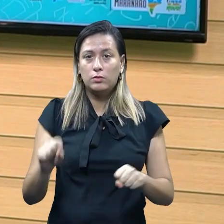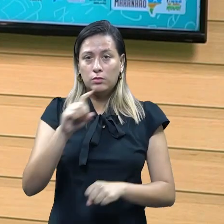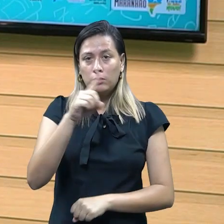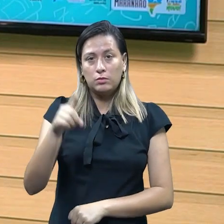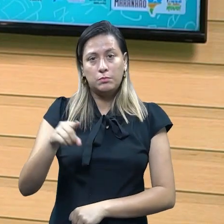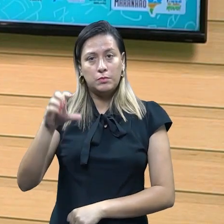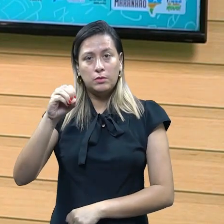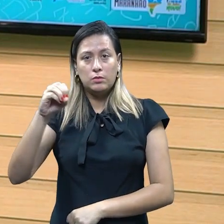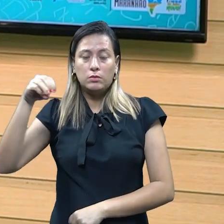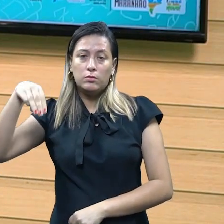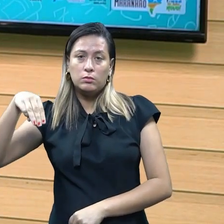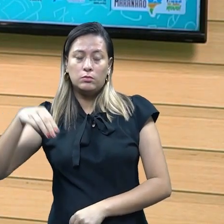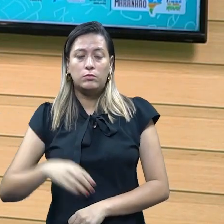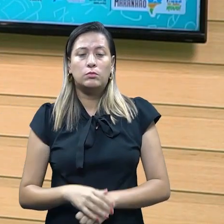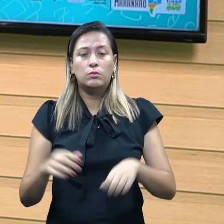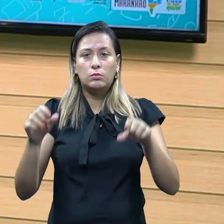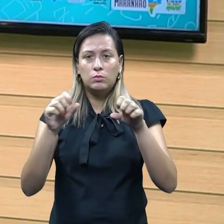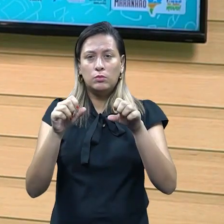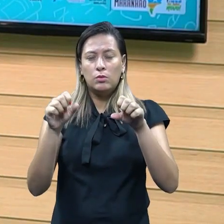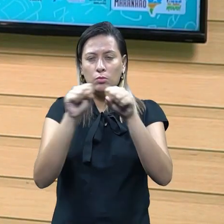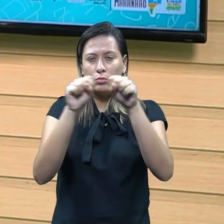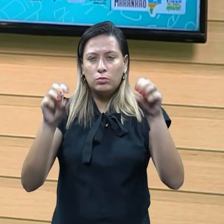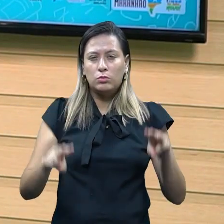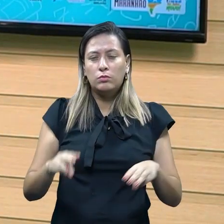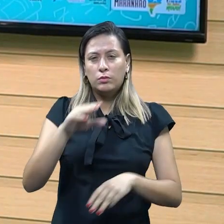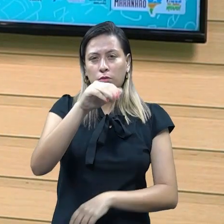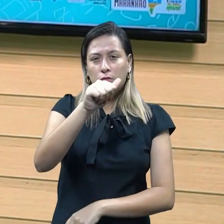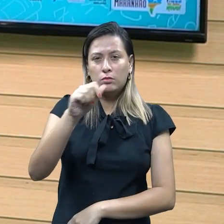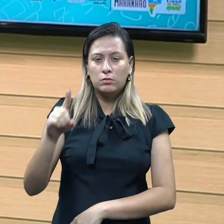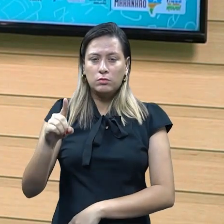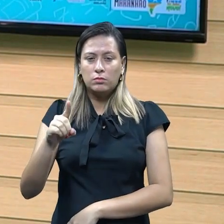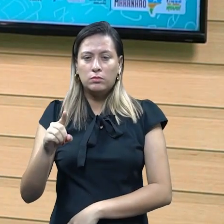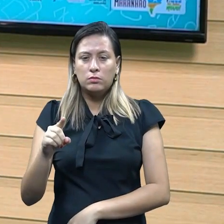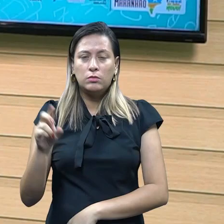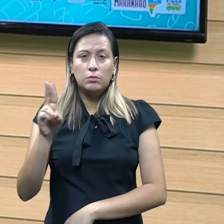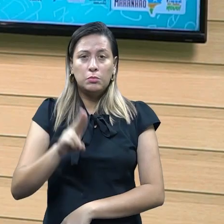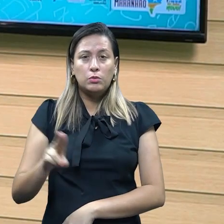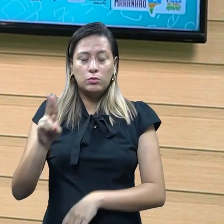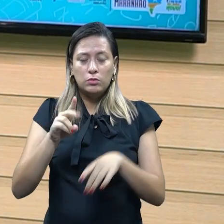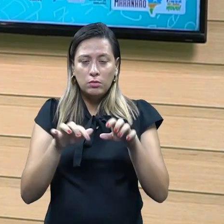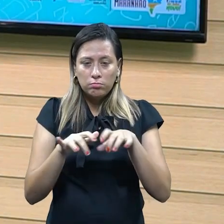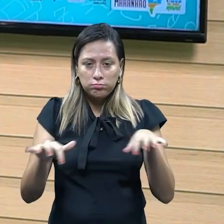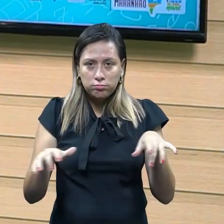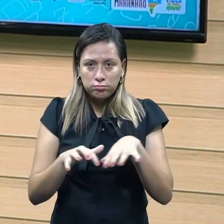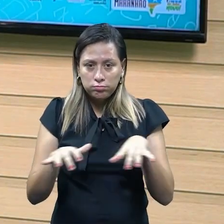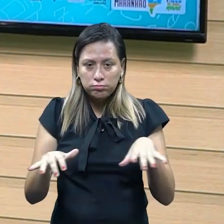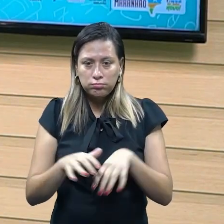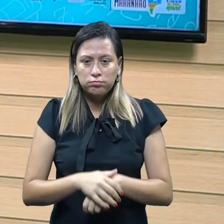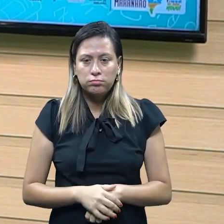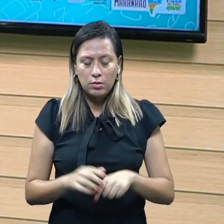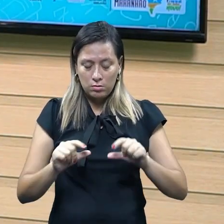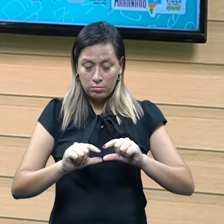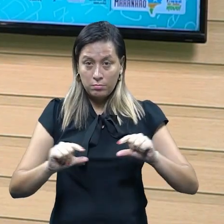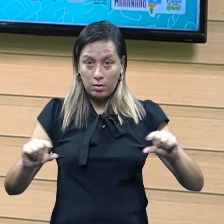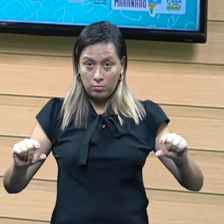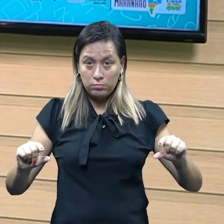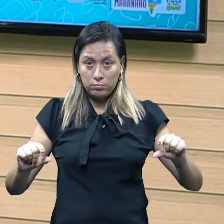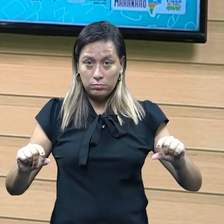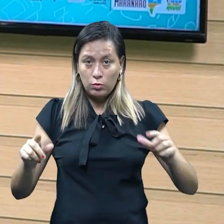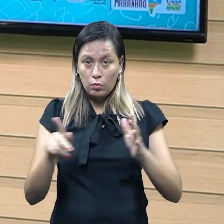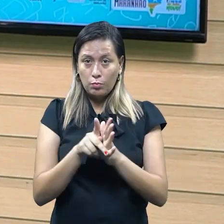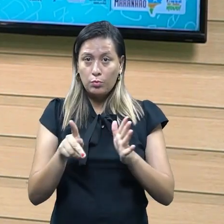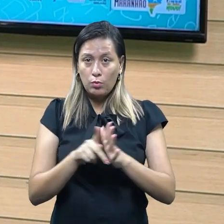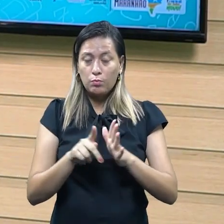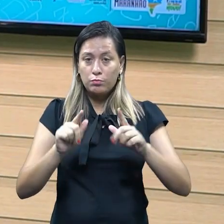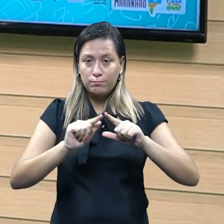Zoom, o software CAD, ele pode ser acionado também pelo teclado. Na parte de baixo